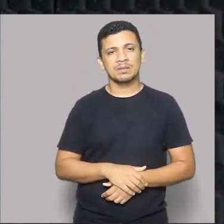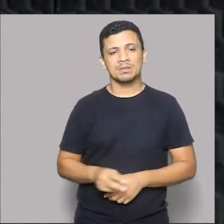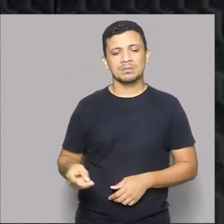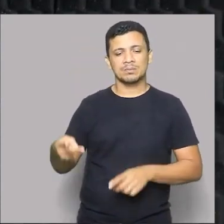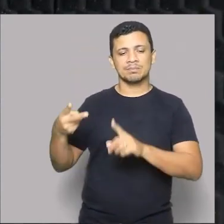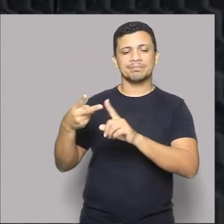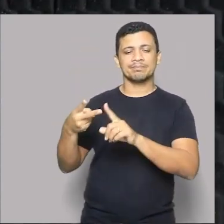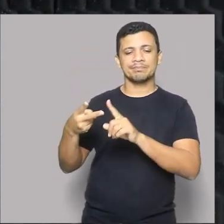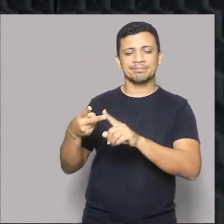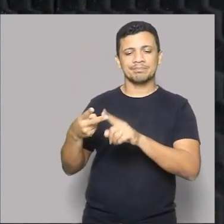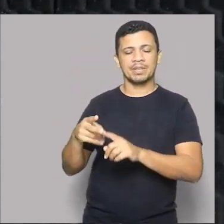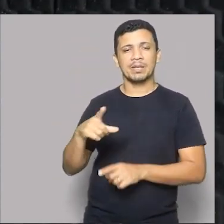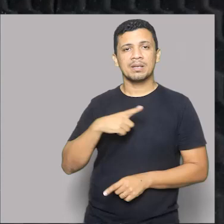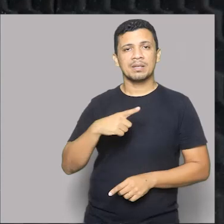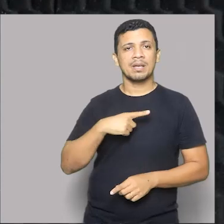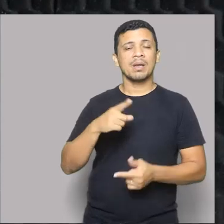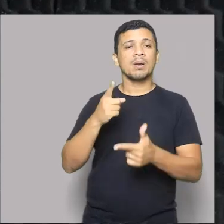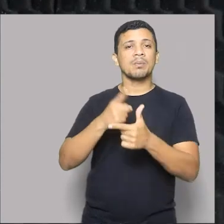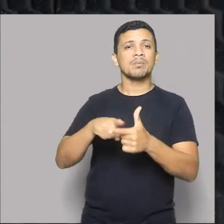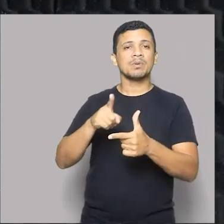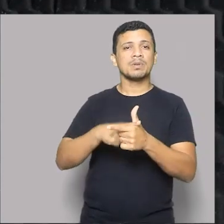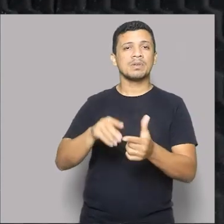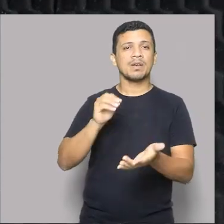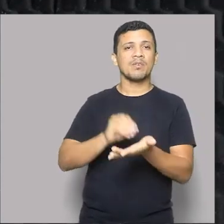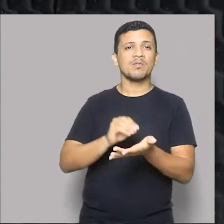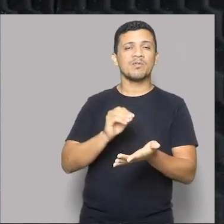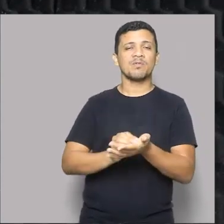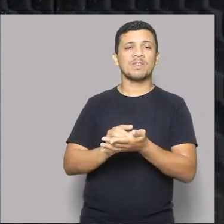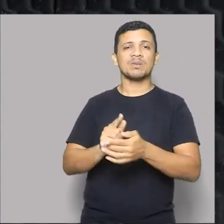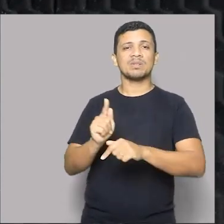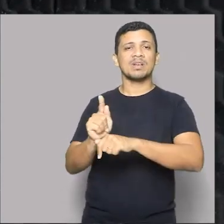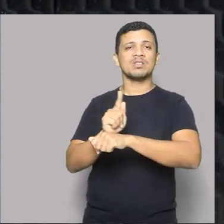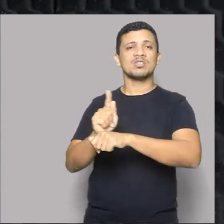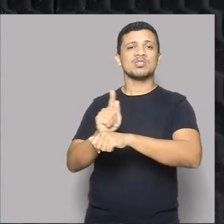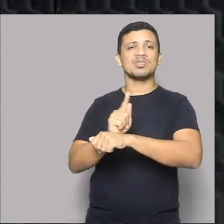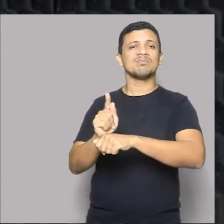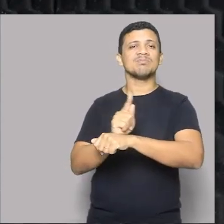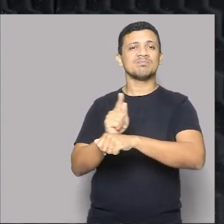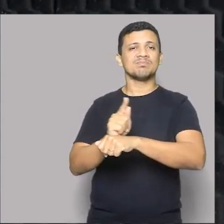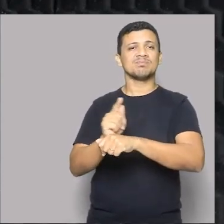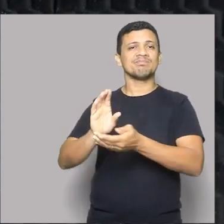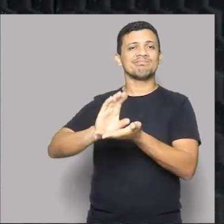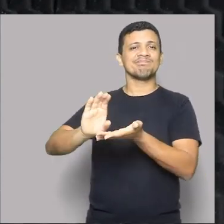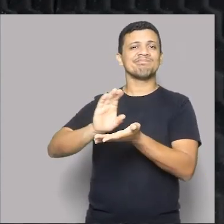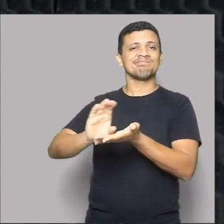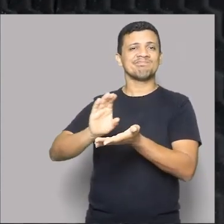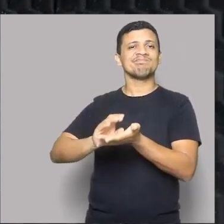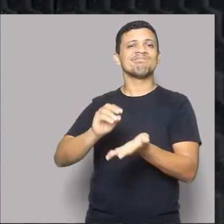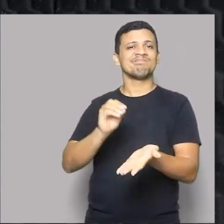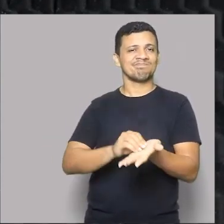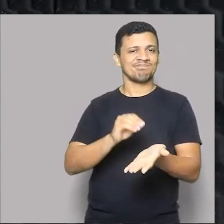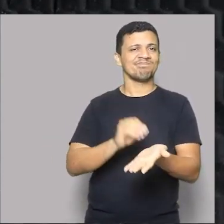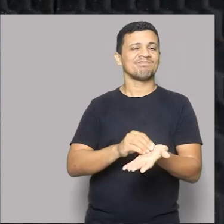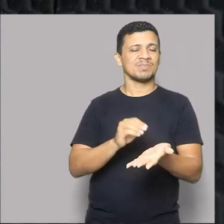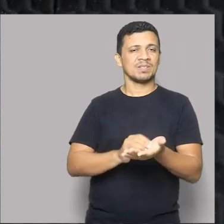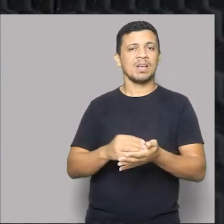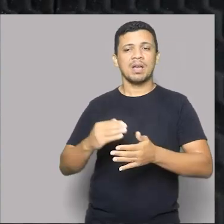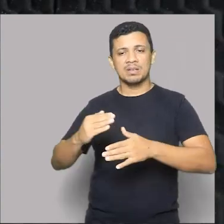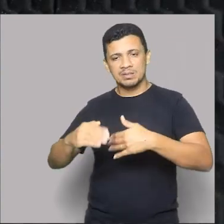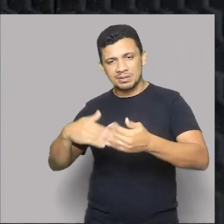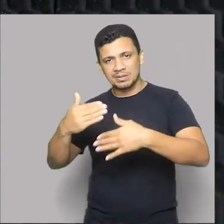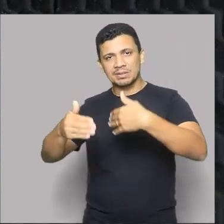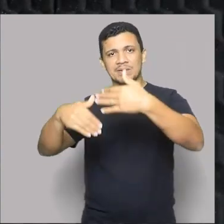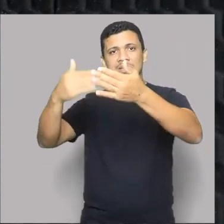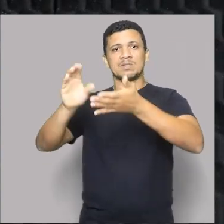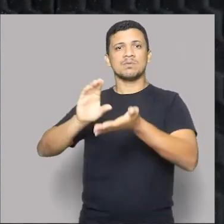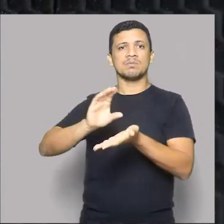ainda problemas referentes à má gestão de recursos para essa questão. O desenvolvimento de